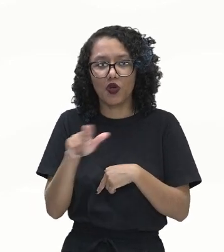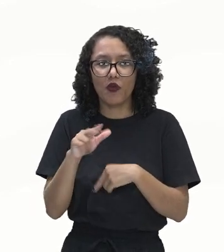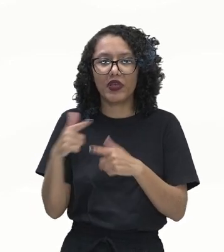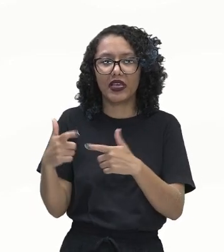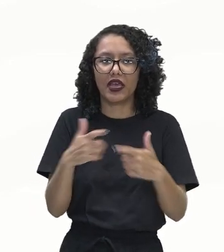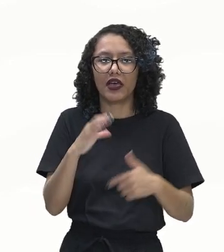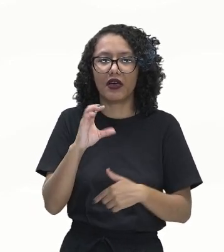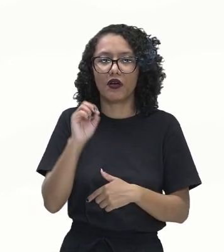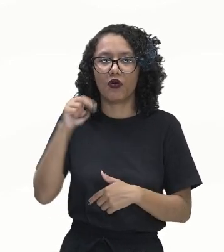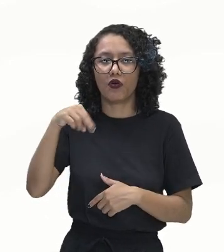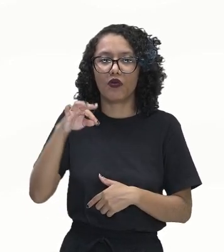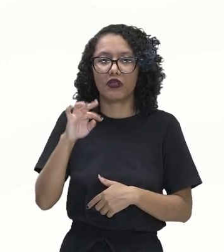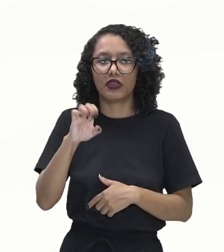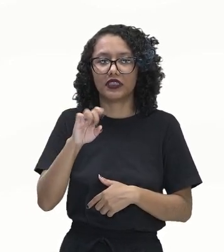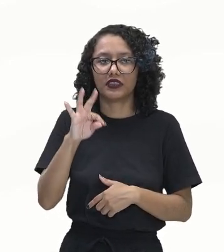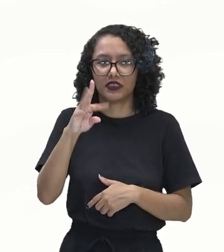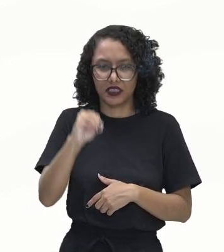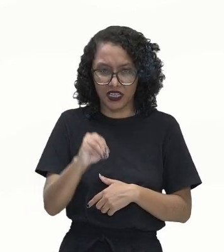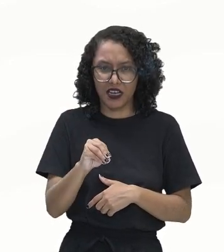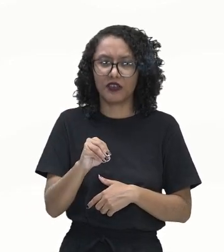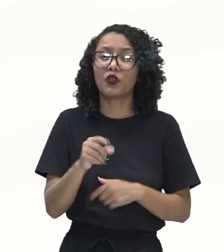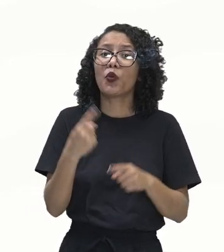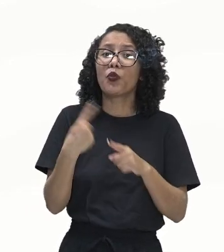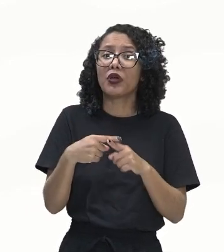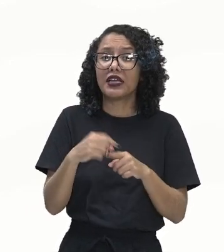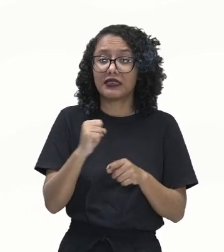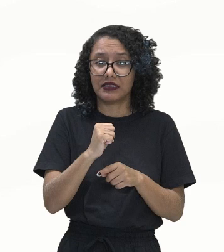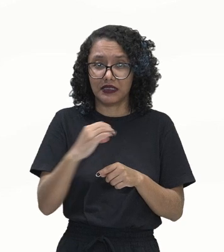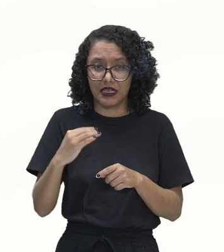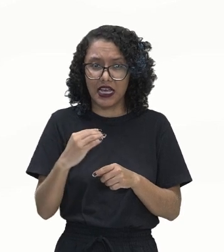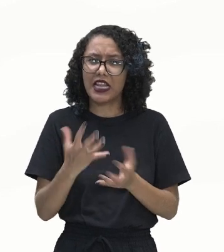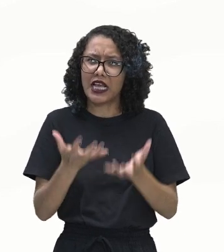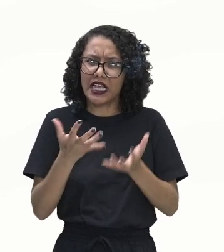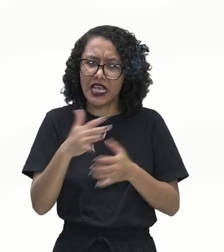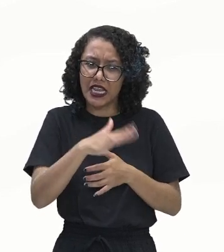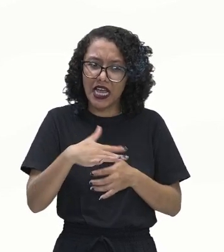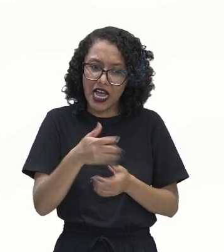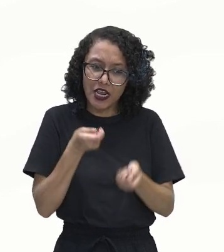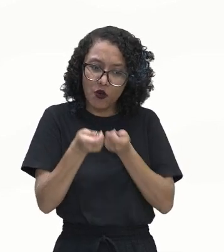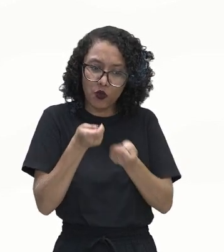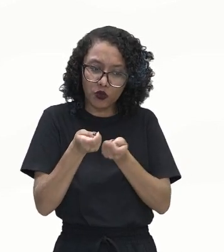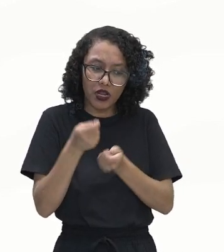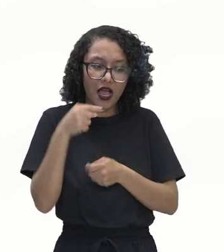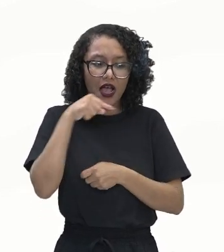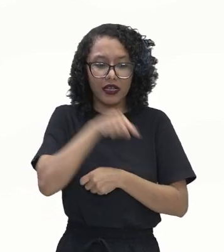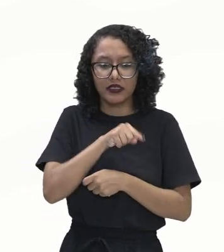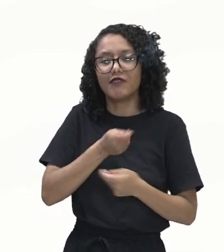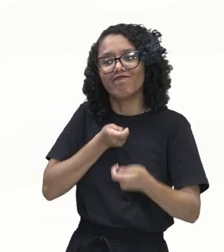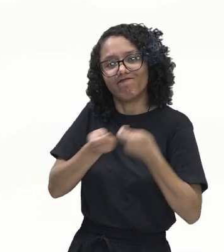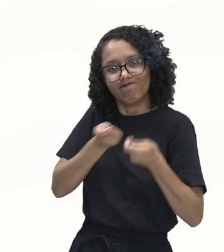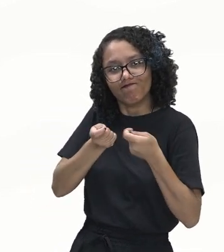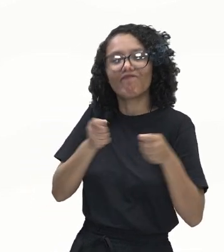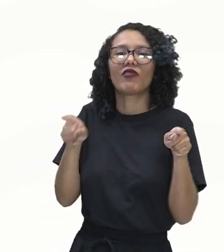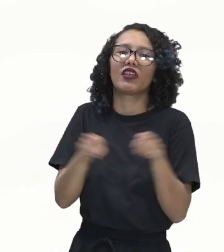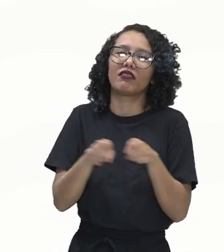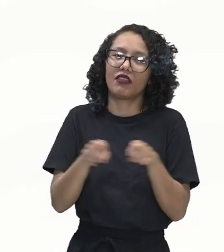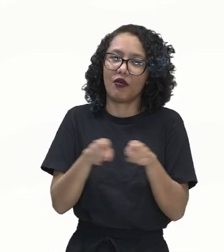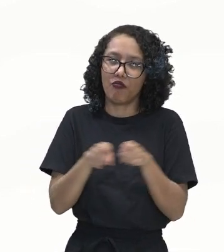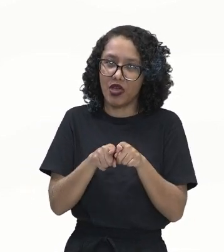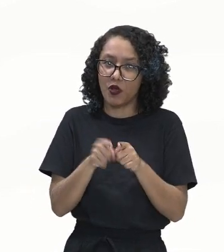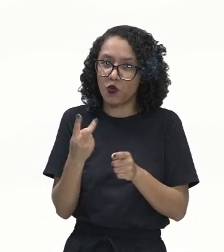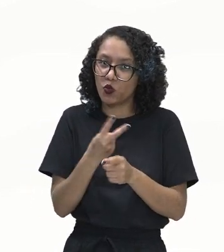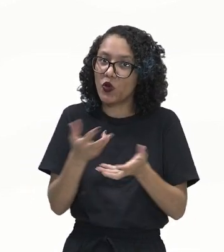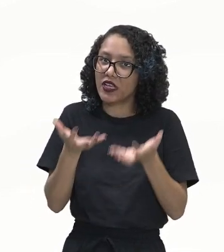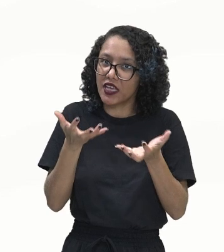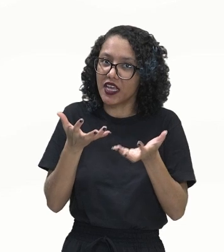área contestada tanto por Santa Catarina quanto por Paraná. Então, era uma região em que